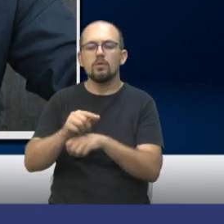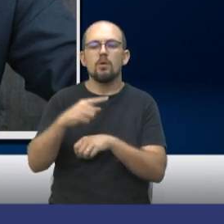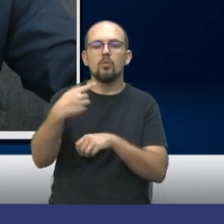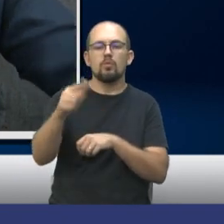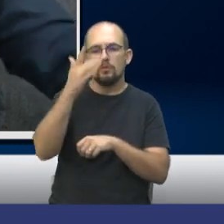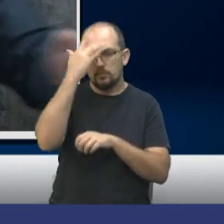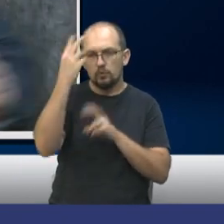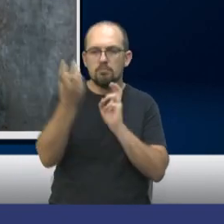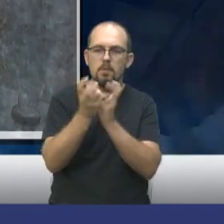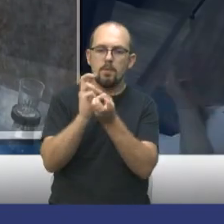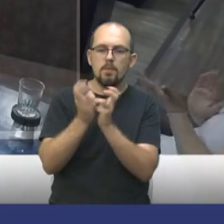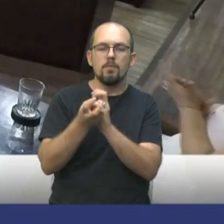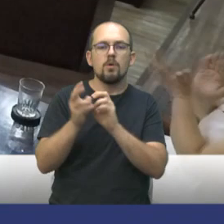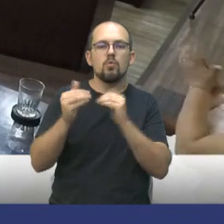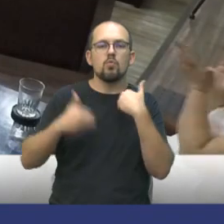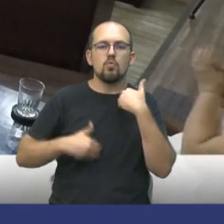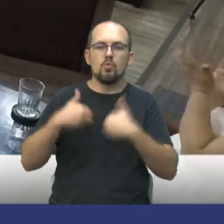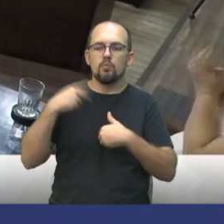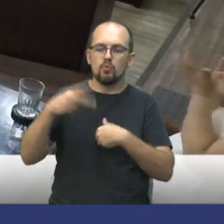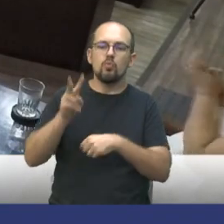Pezinho.